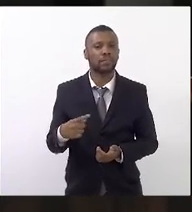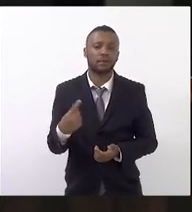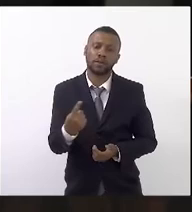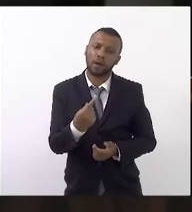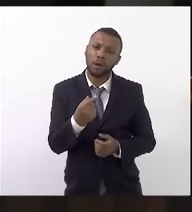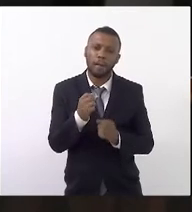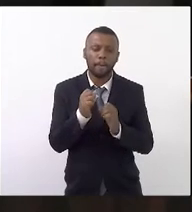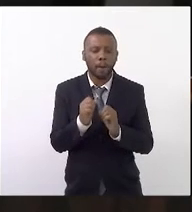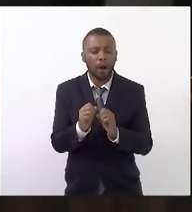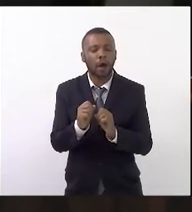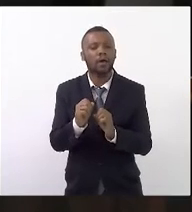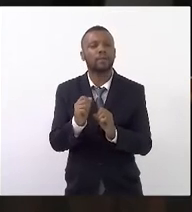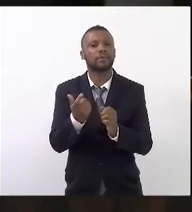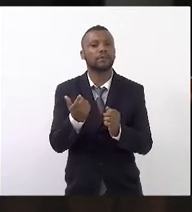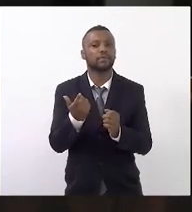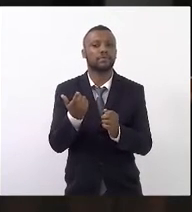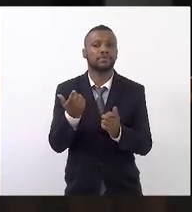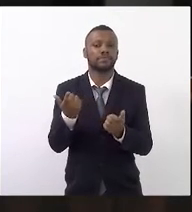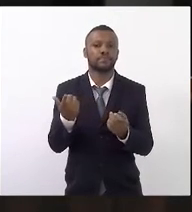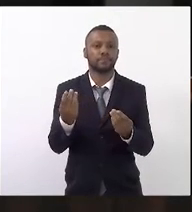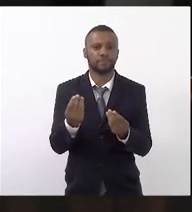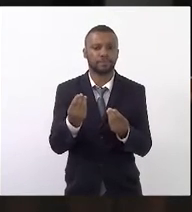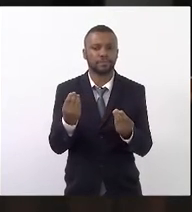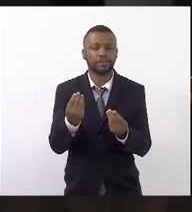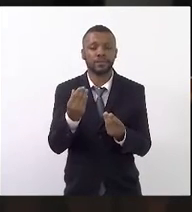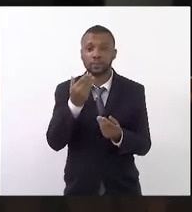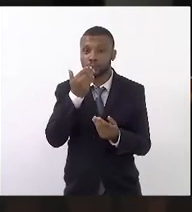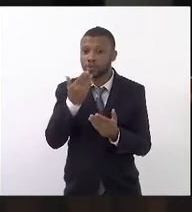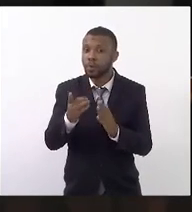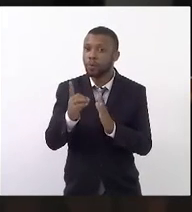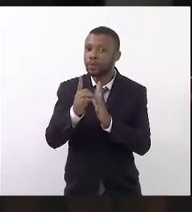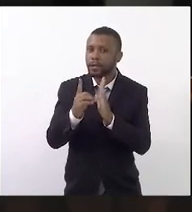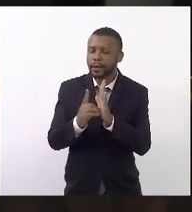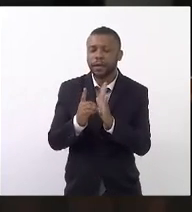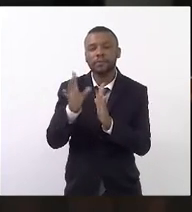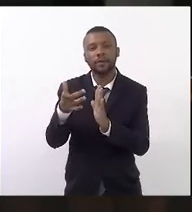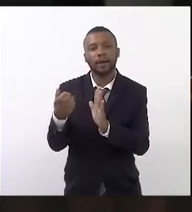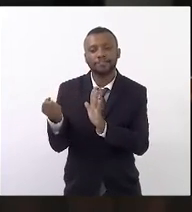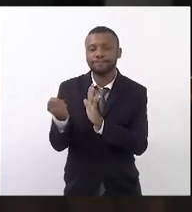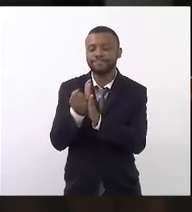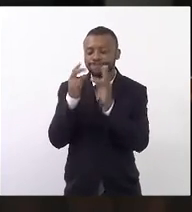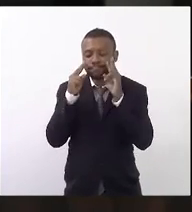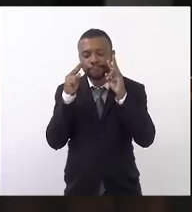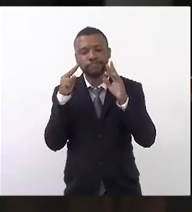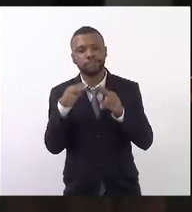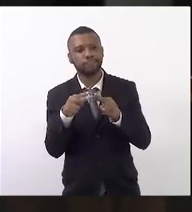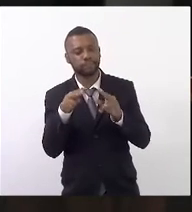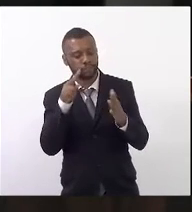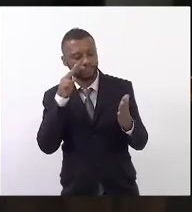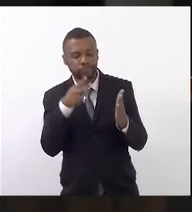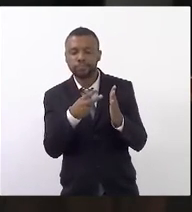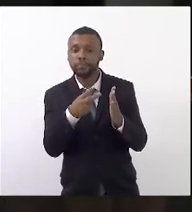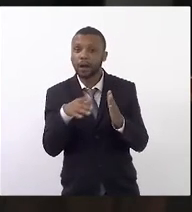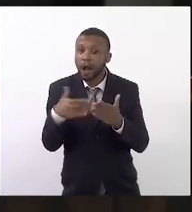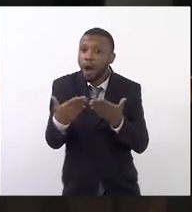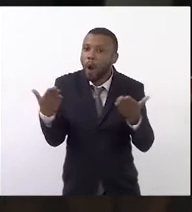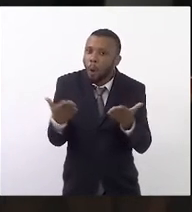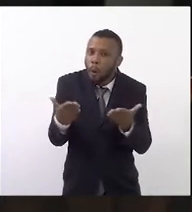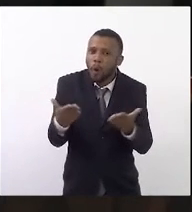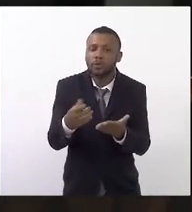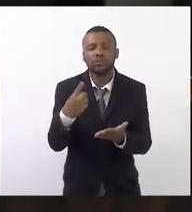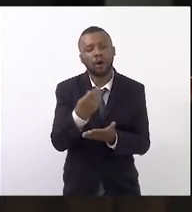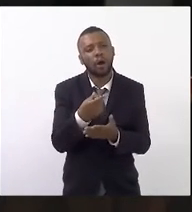à presidência os decretos reconhecidos para que a gente possa ainda hoje fazer